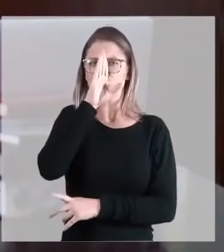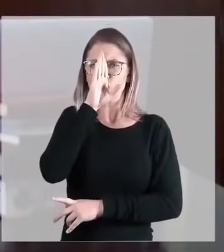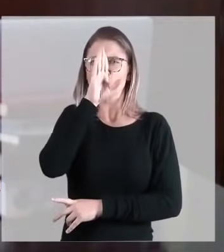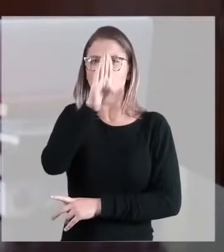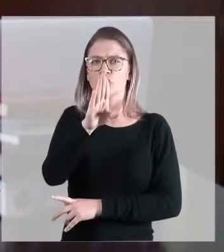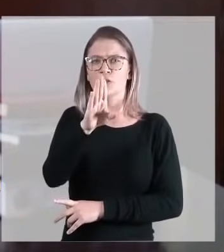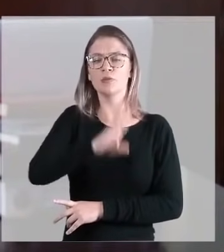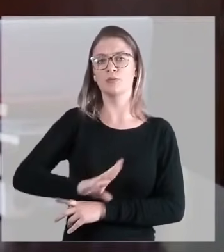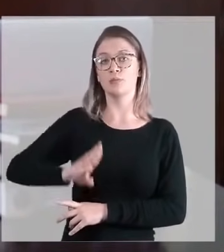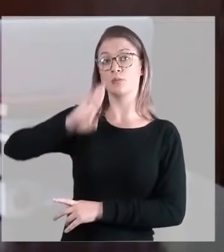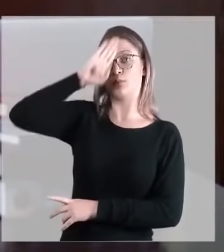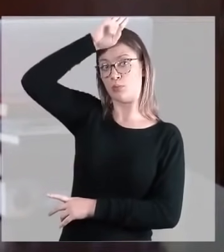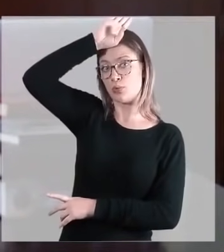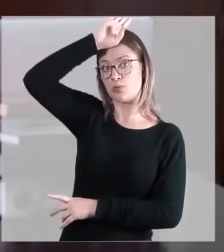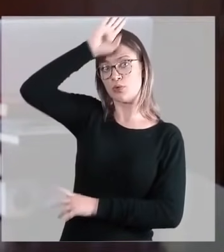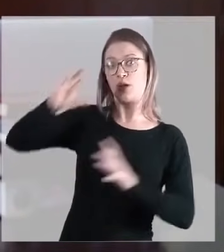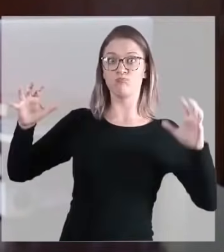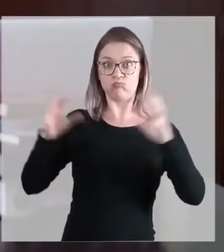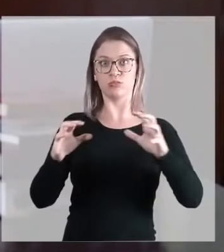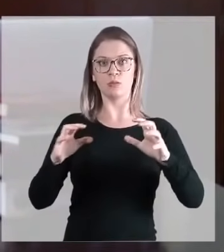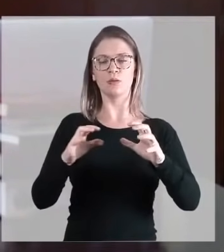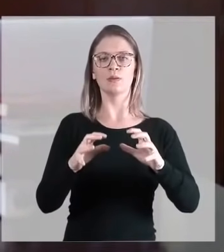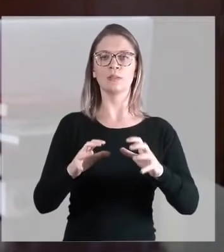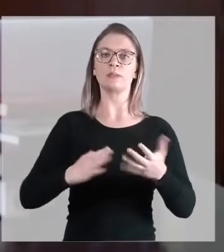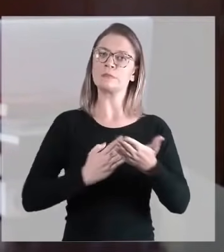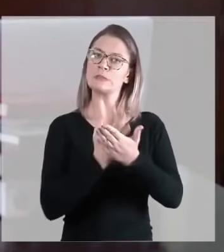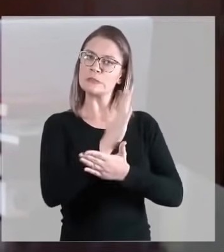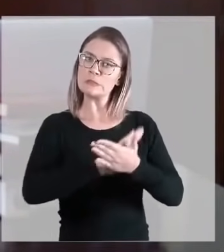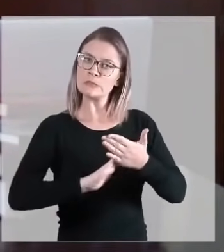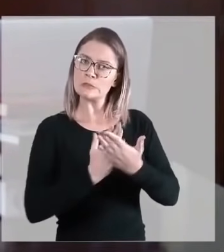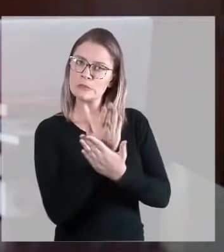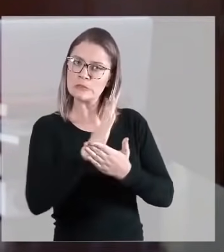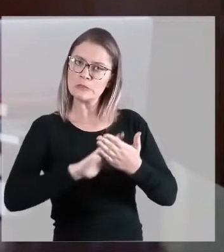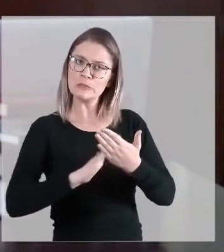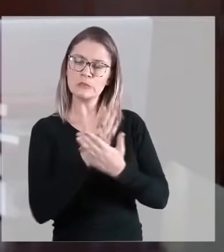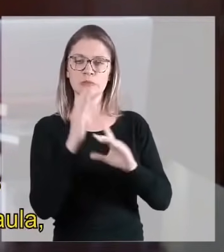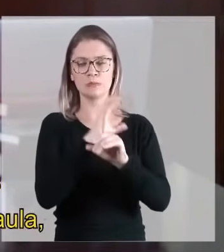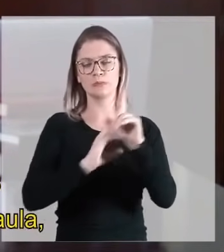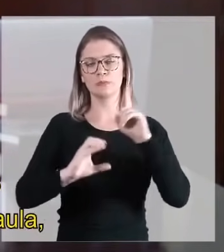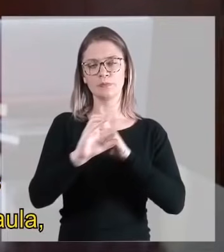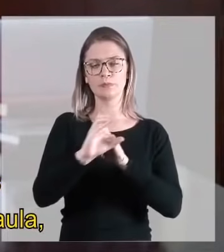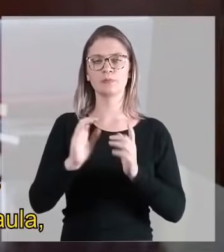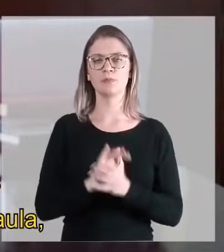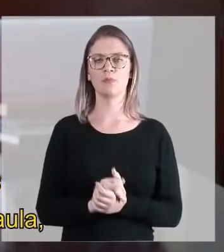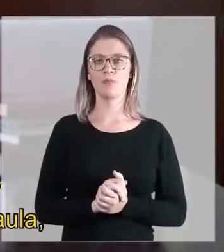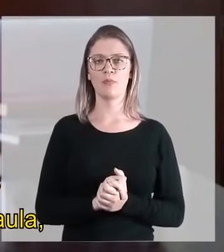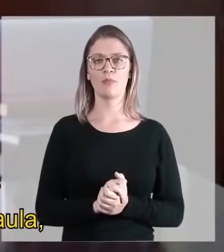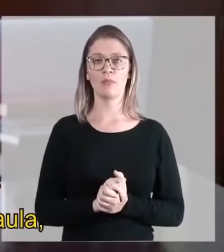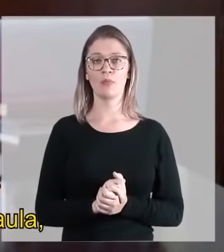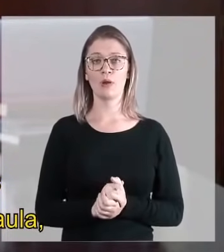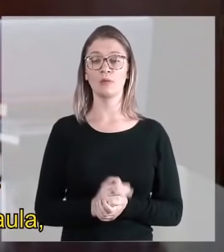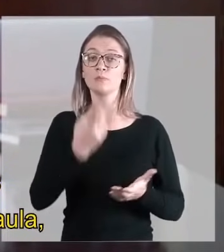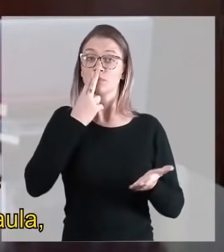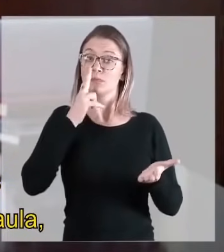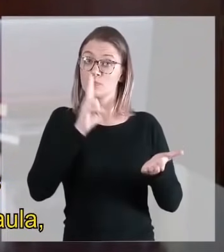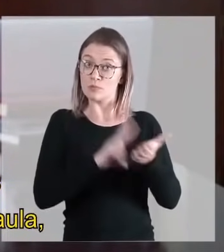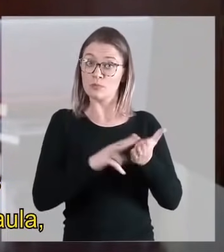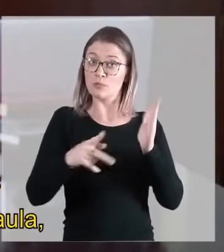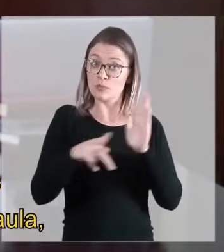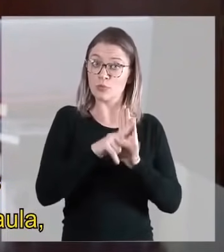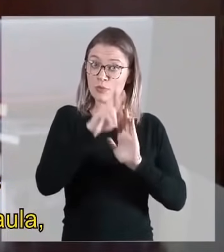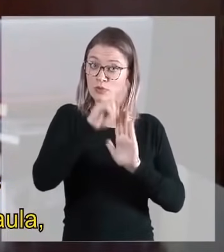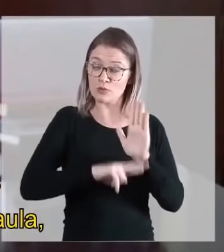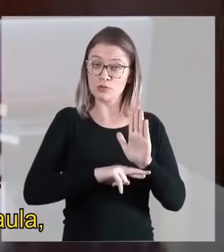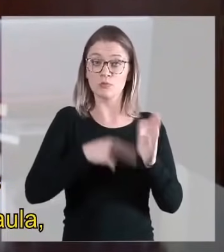da República, causaram um desconforto em toda a comunidade. E na sua carta pedindo desculpas pelo